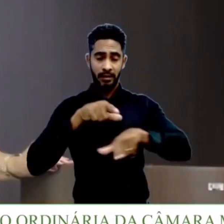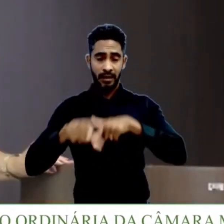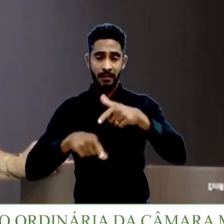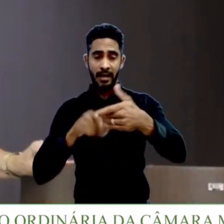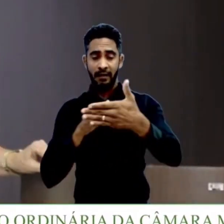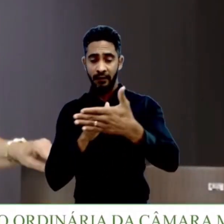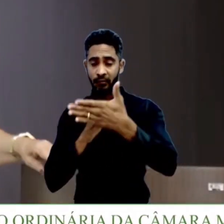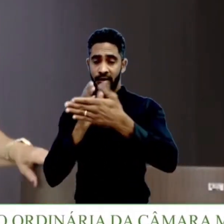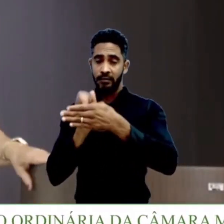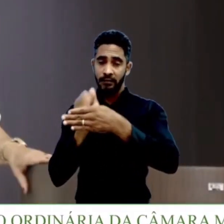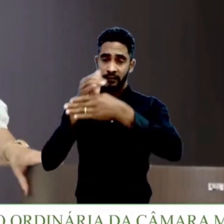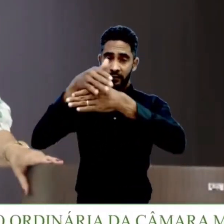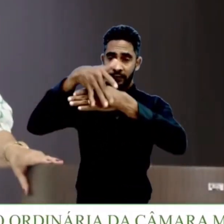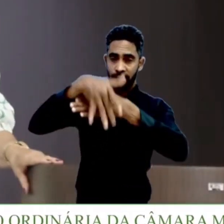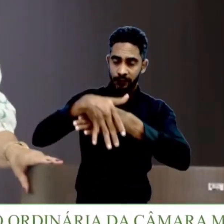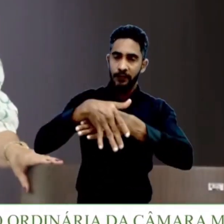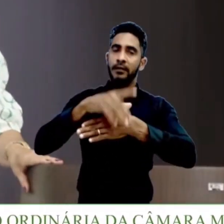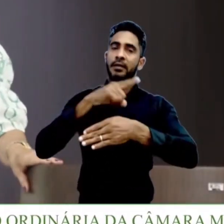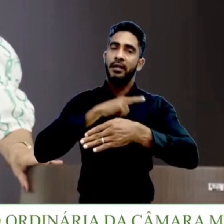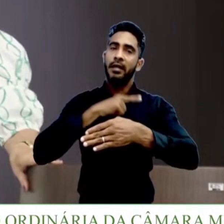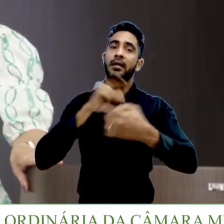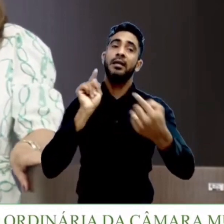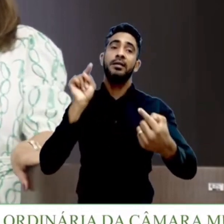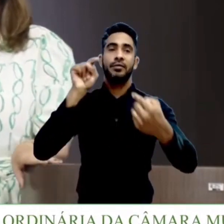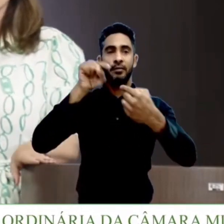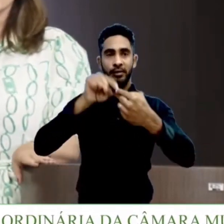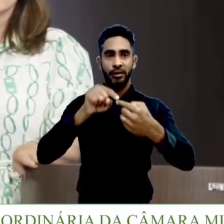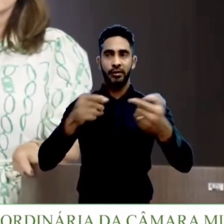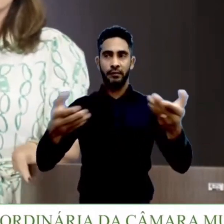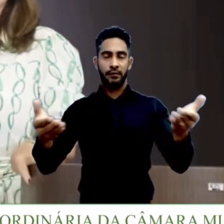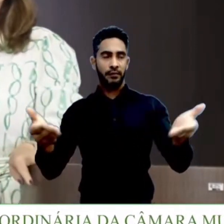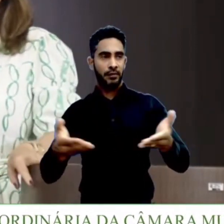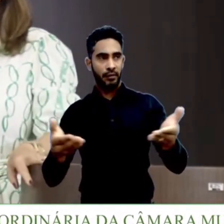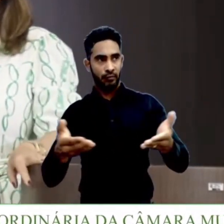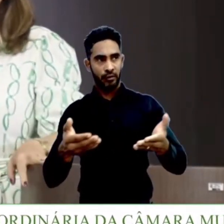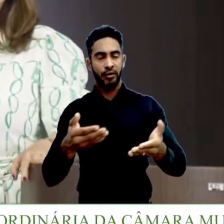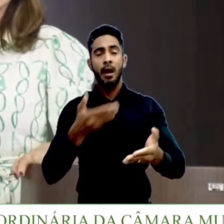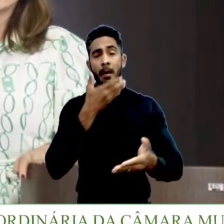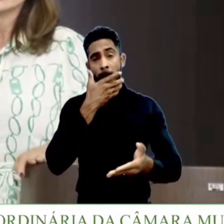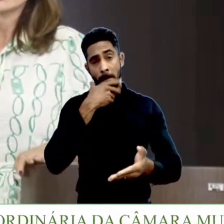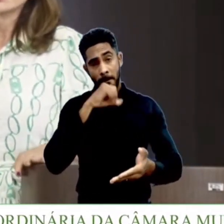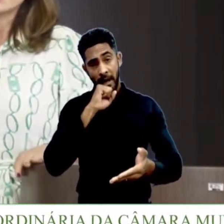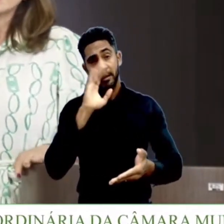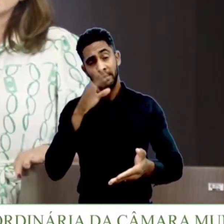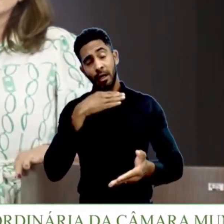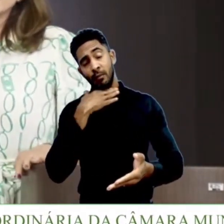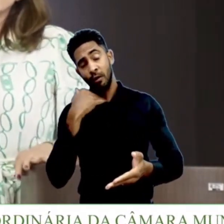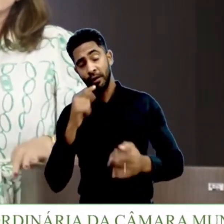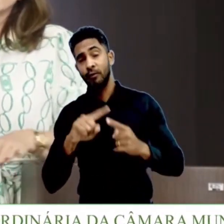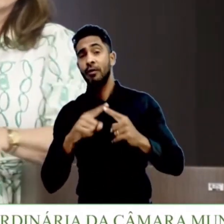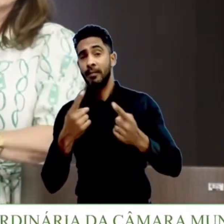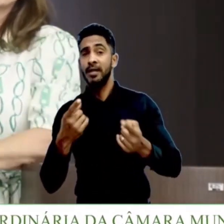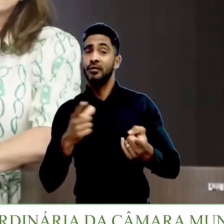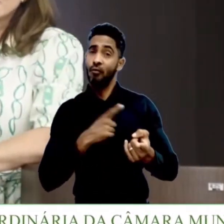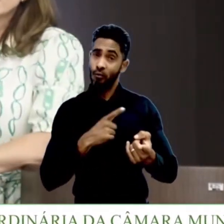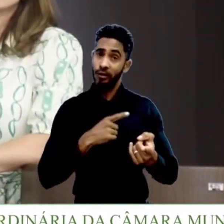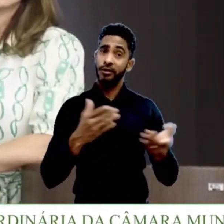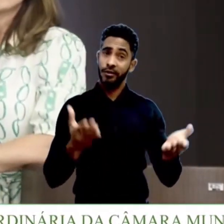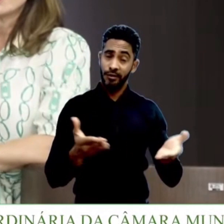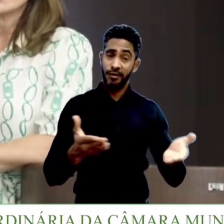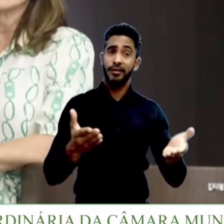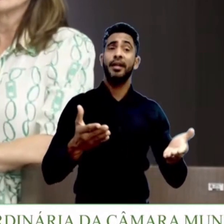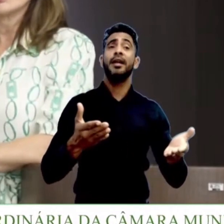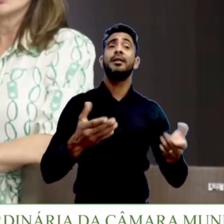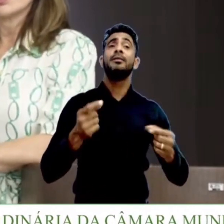barragem com esse objetivo. E hoje nós estamos aí, meu pai já se foi, e nós estamos aí colhendo frutos